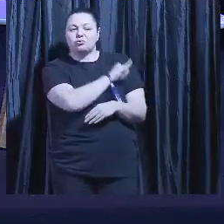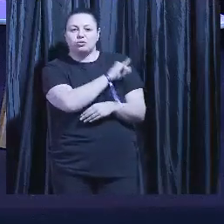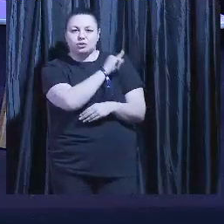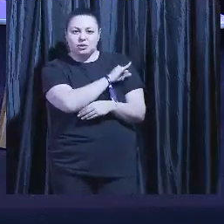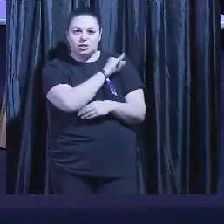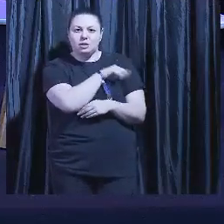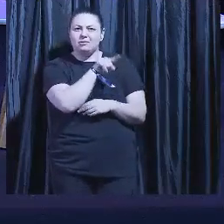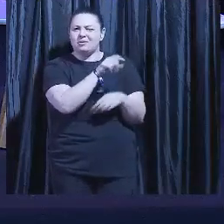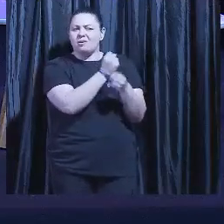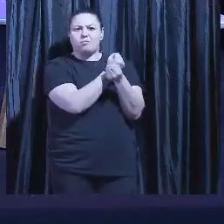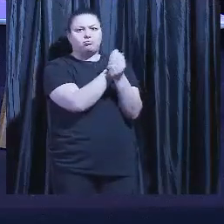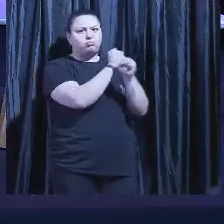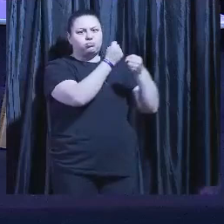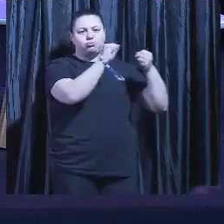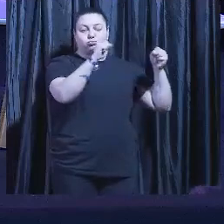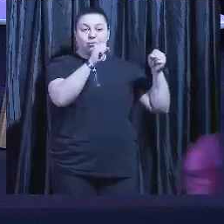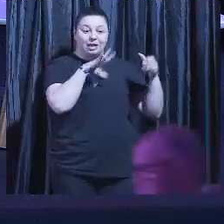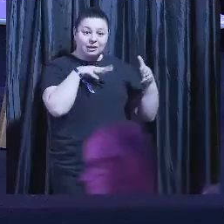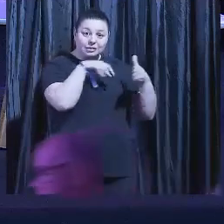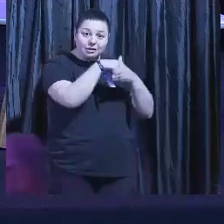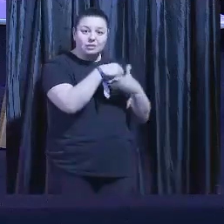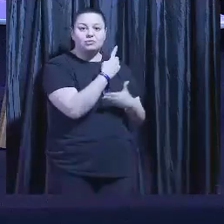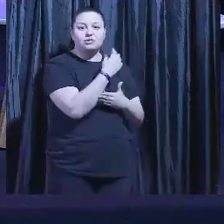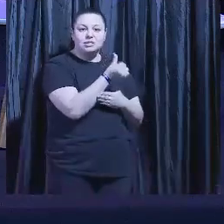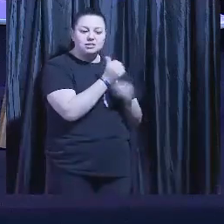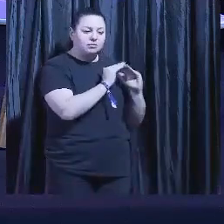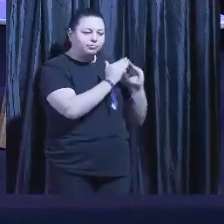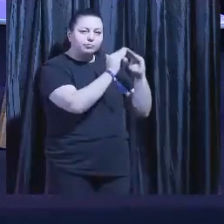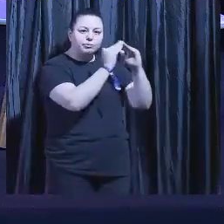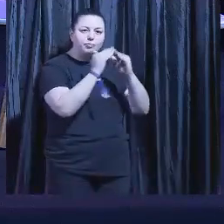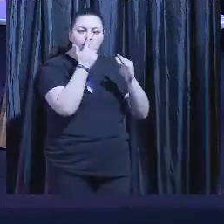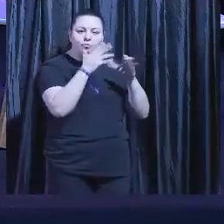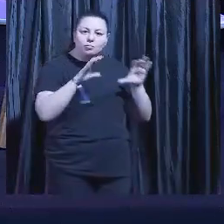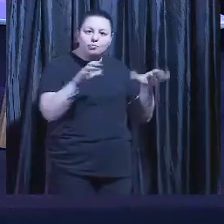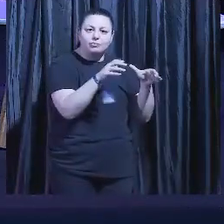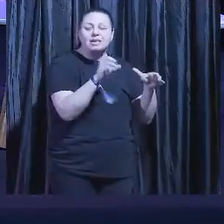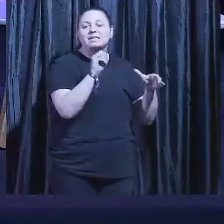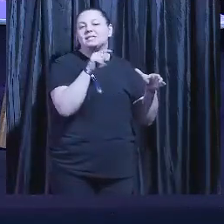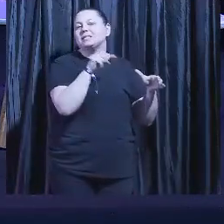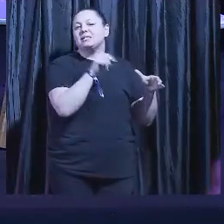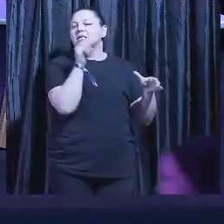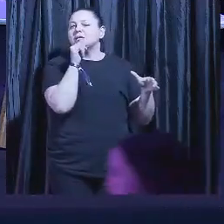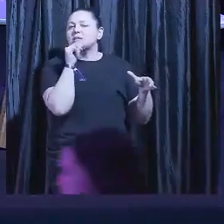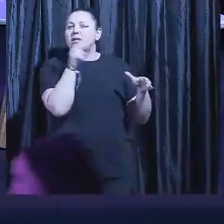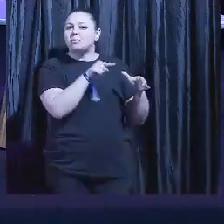gigantesca, são 16 favelas que compõem ela. Se ela fosse uma cidade, por exemplo, no Rio de